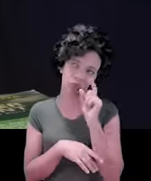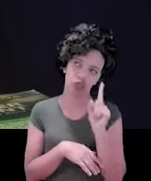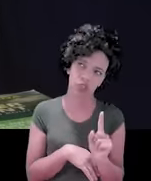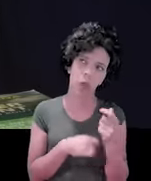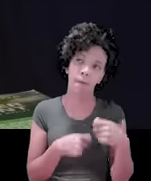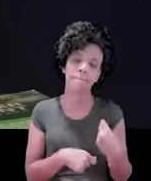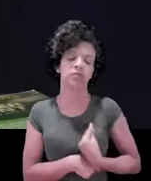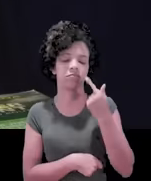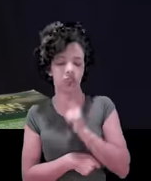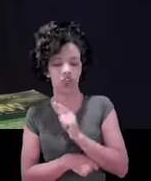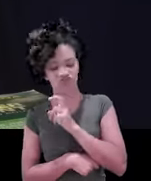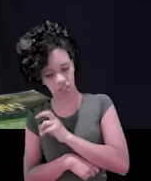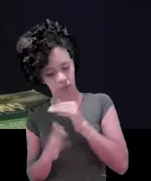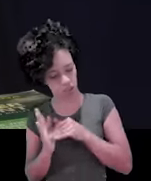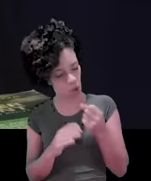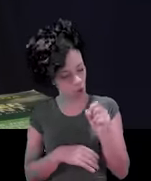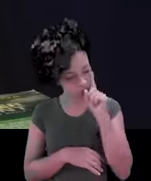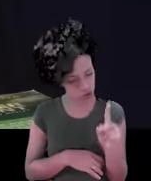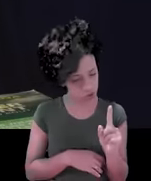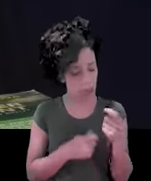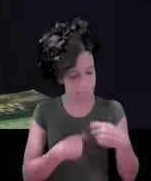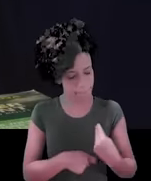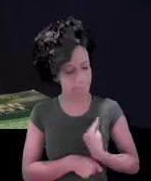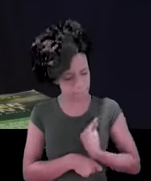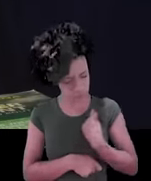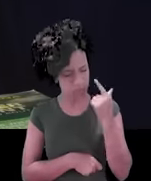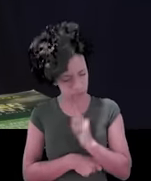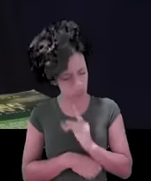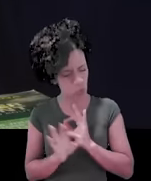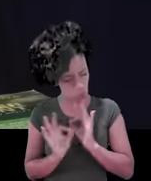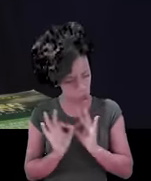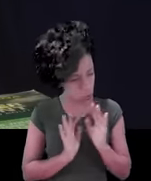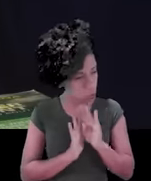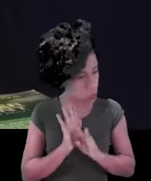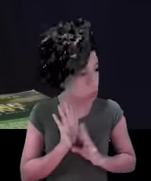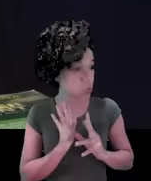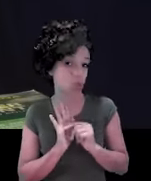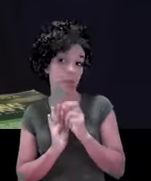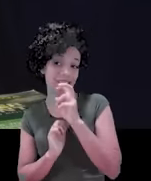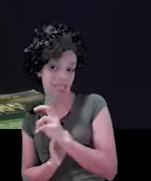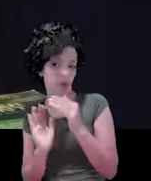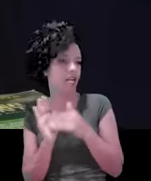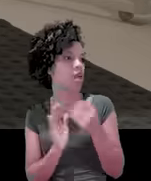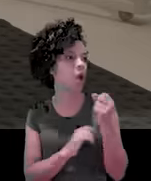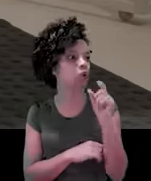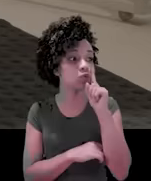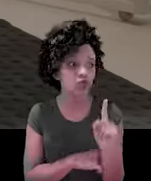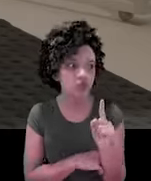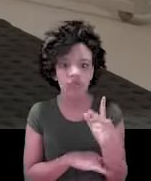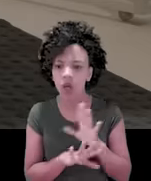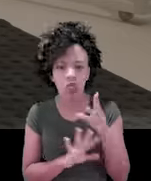era eu preciso me manter vivo de 58 Dias preciso manter vivo de 58 Dias planejamento todo era para 5 a 8 dias